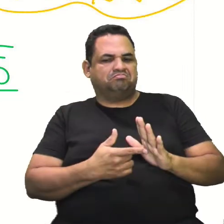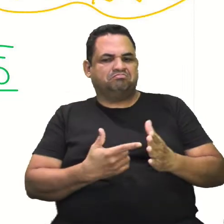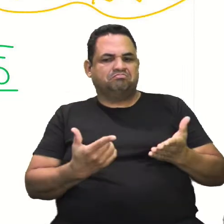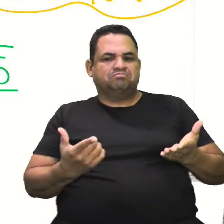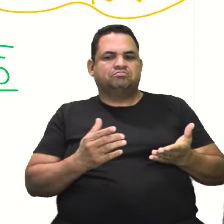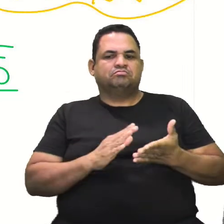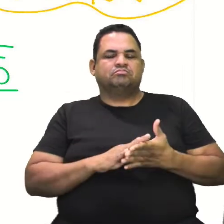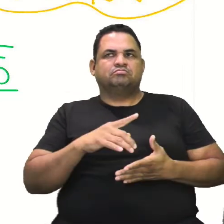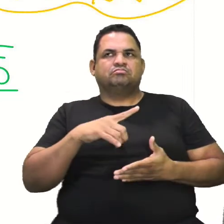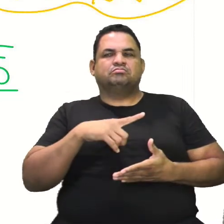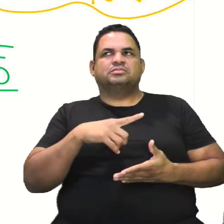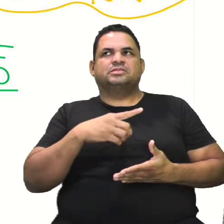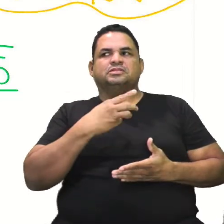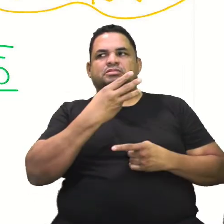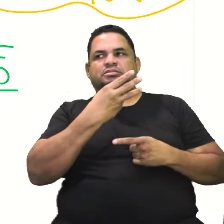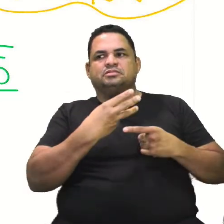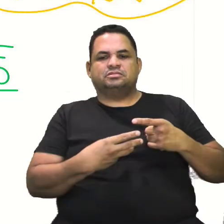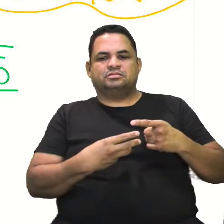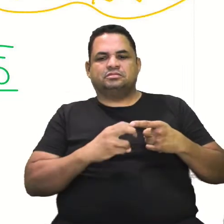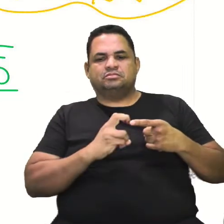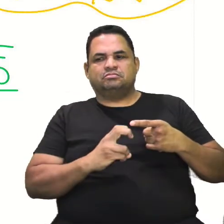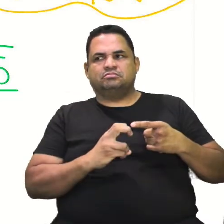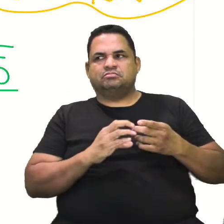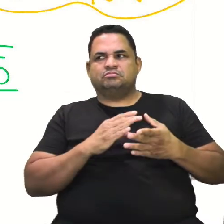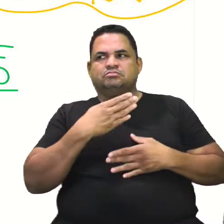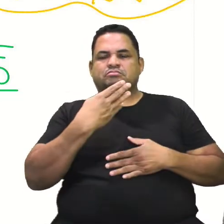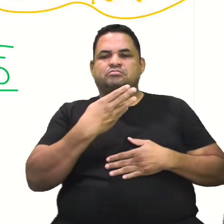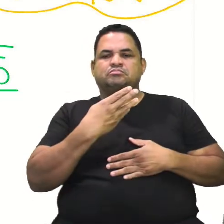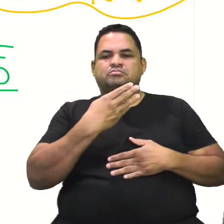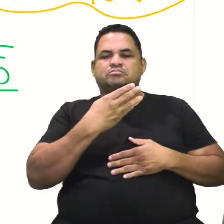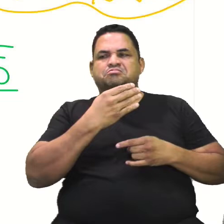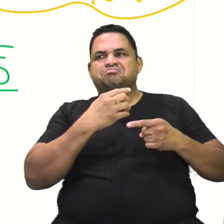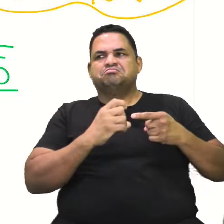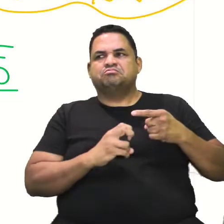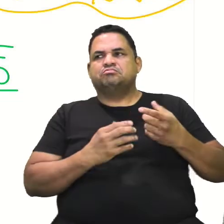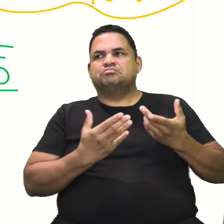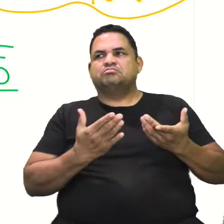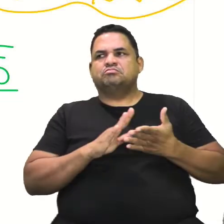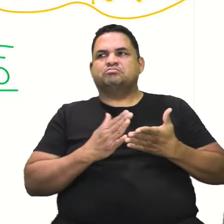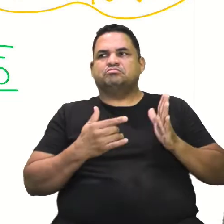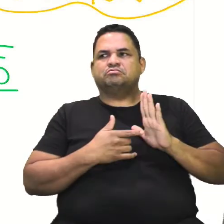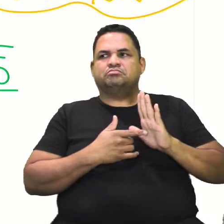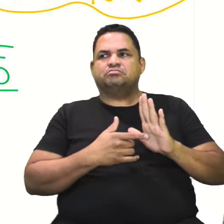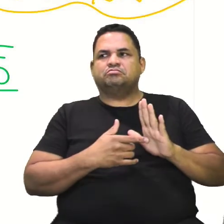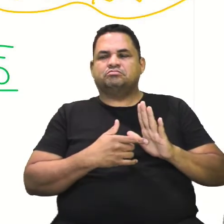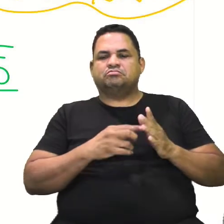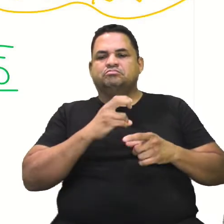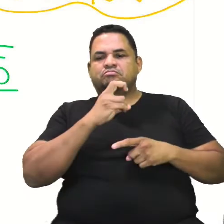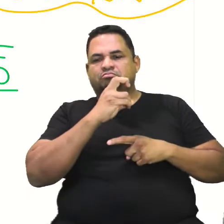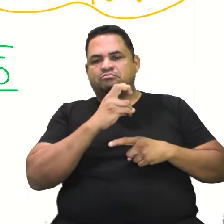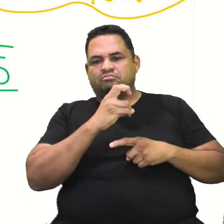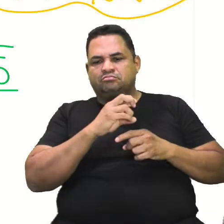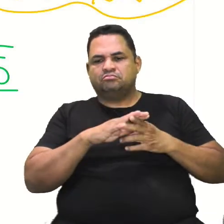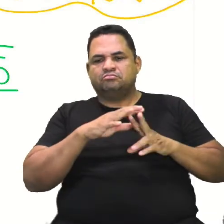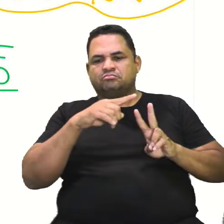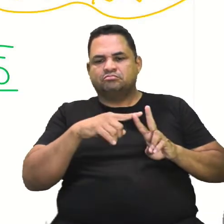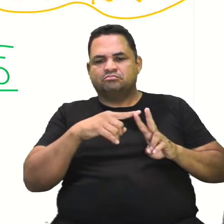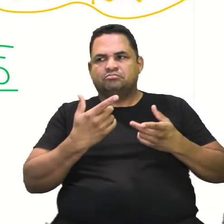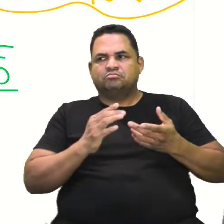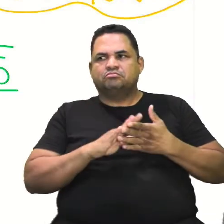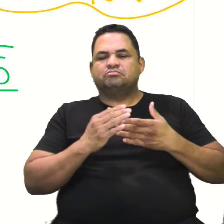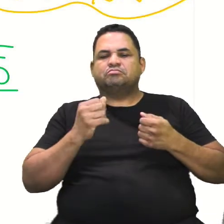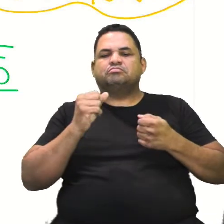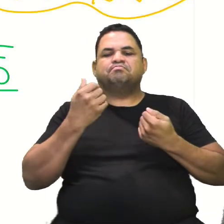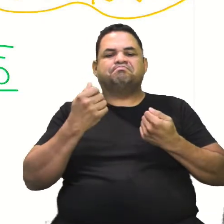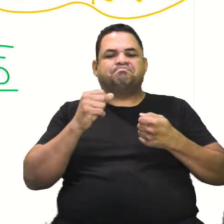aparecia às vezes 3 dividido pela raiz de 5, 4 dividido... Então ali estava bem claro. Aqui não, aqui ficou 5 raiz de 5. Então dava para